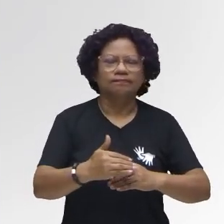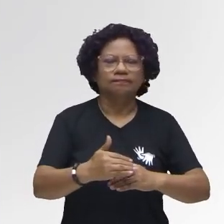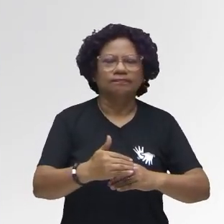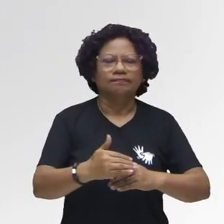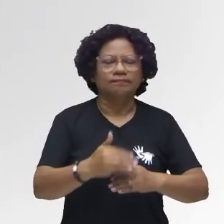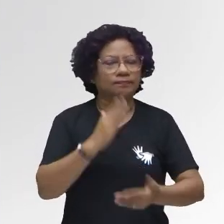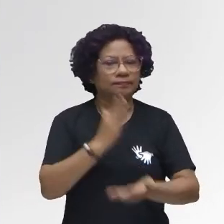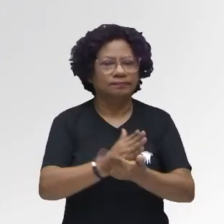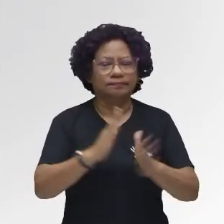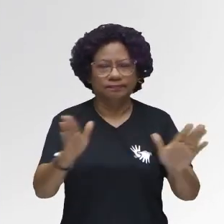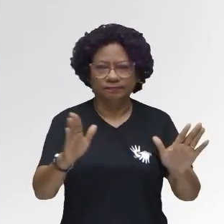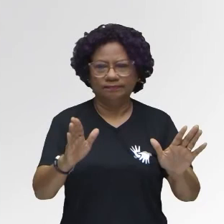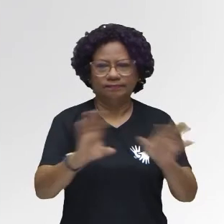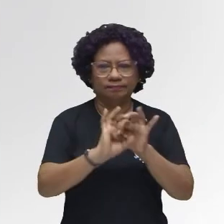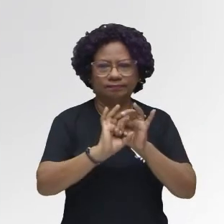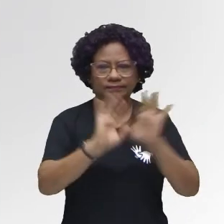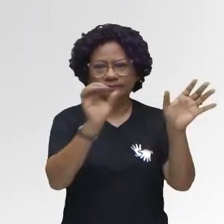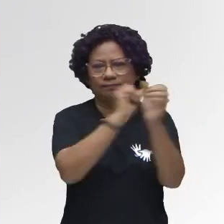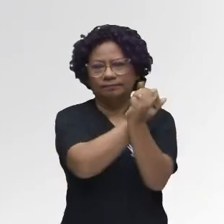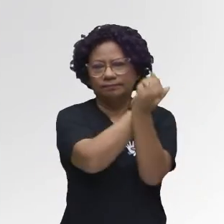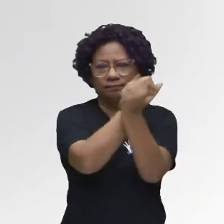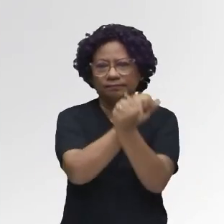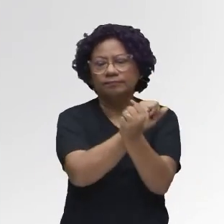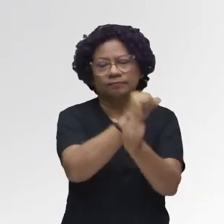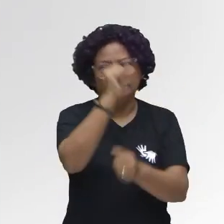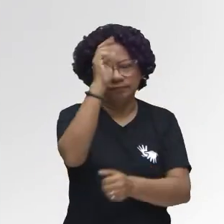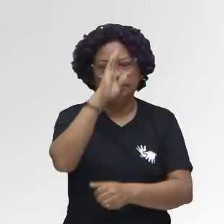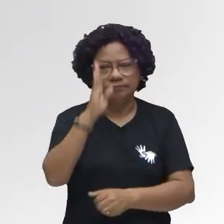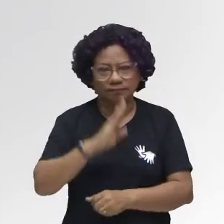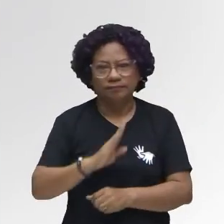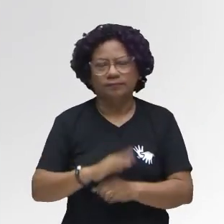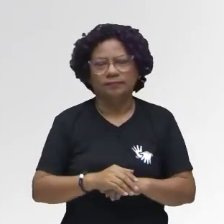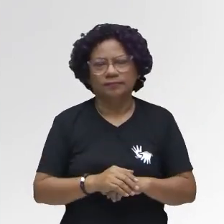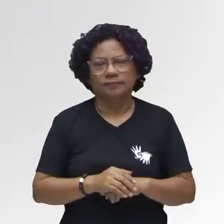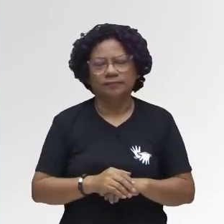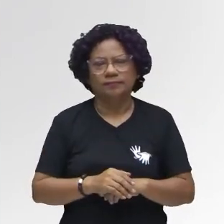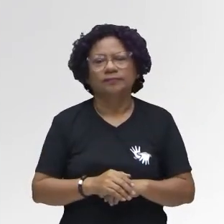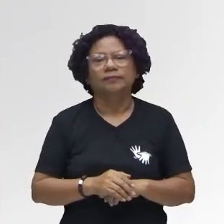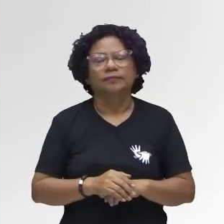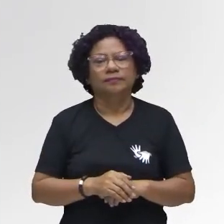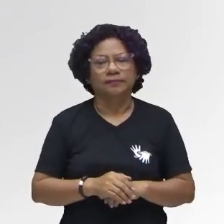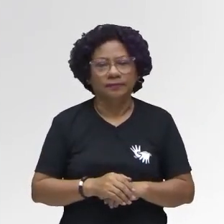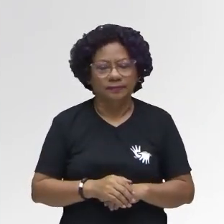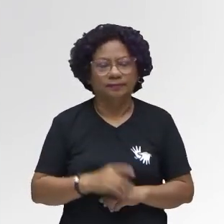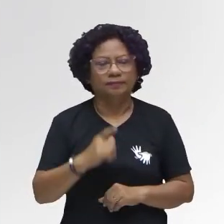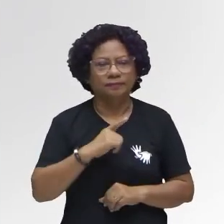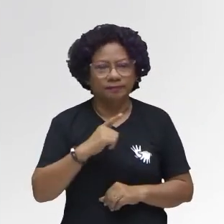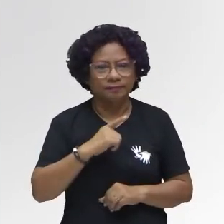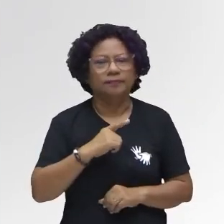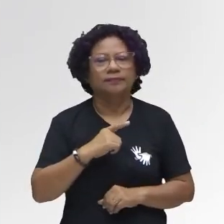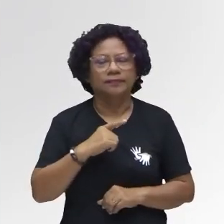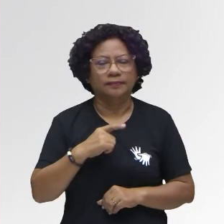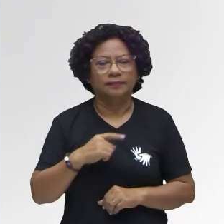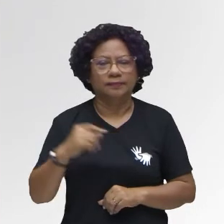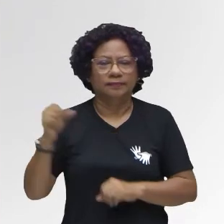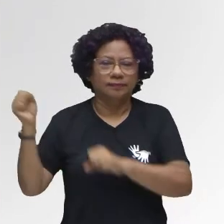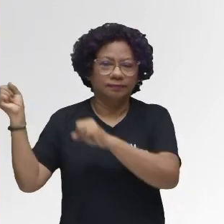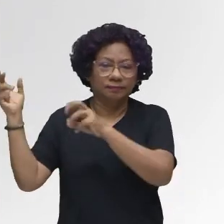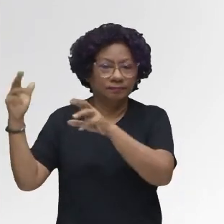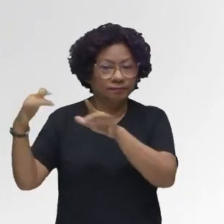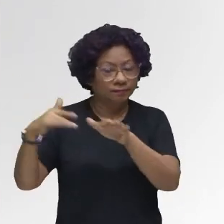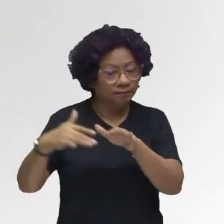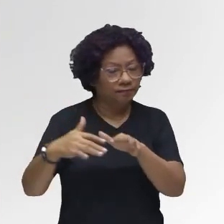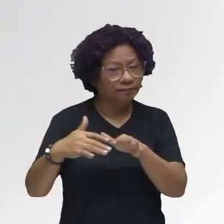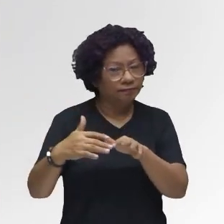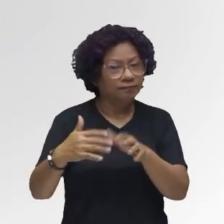com o fim da escravidão, o Brasil passou então a ser um dos grandes polos atrativos, que vai junto